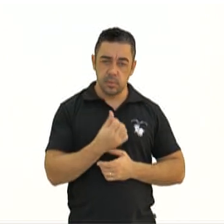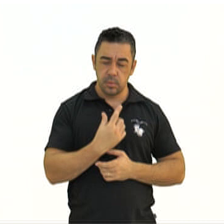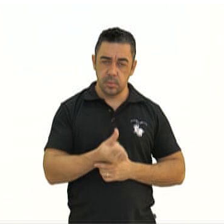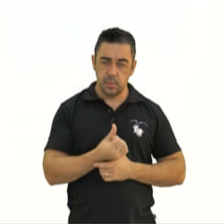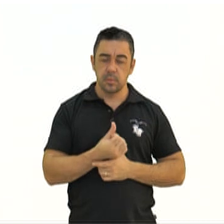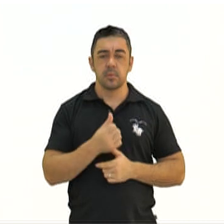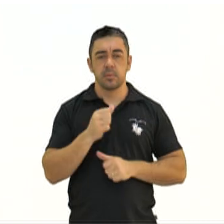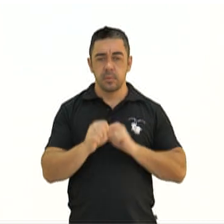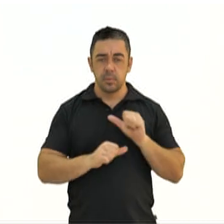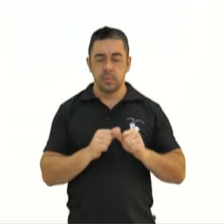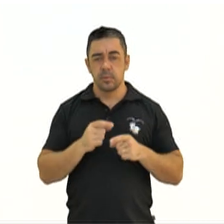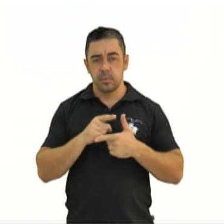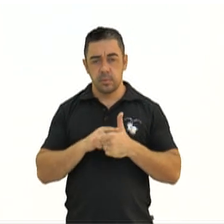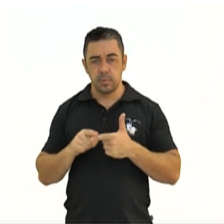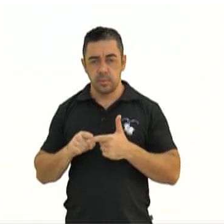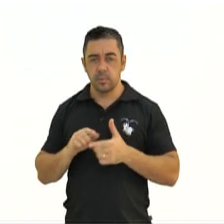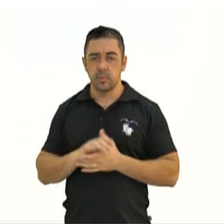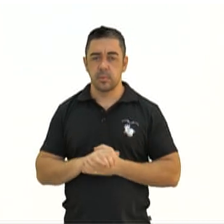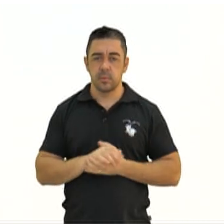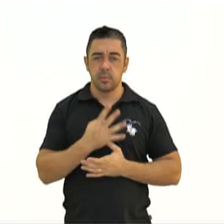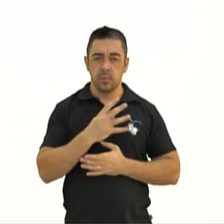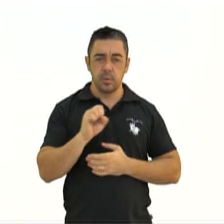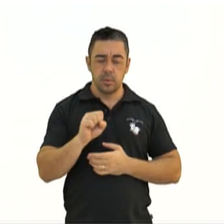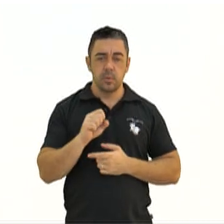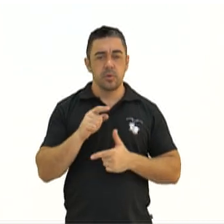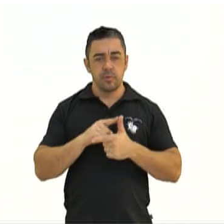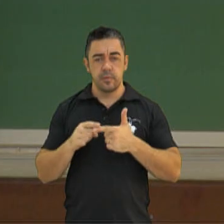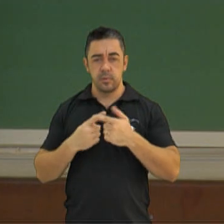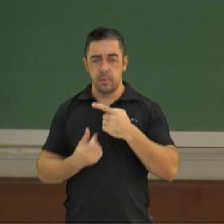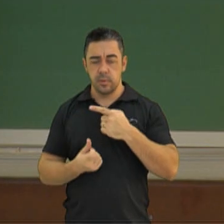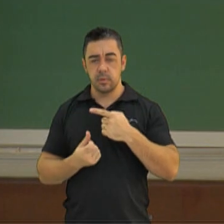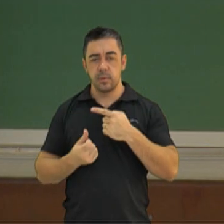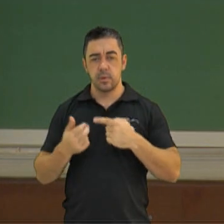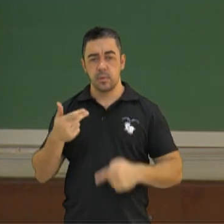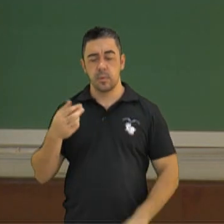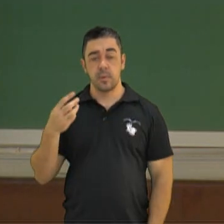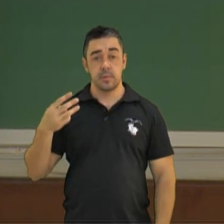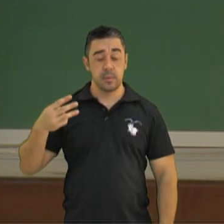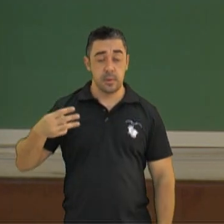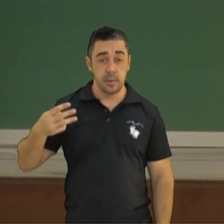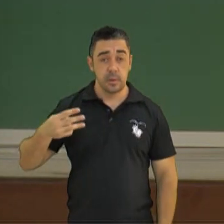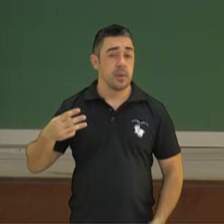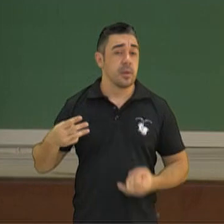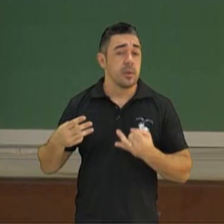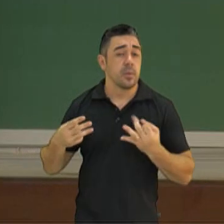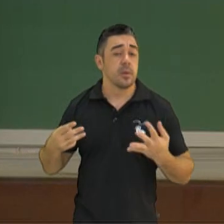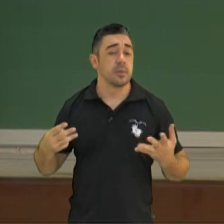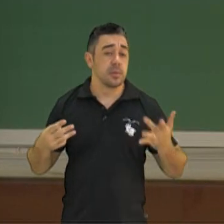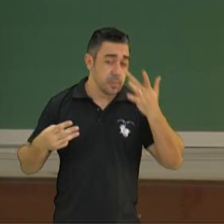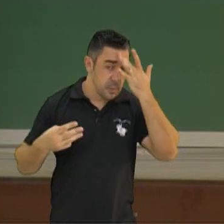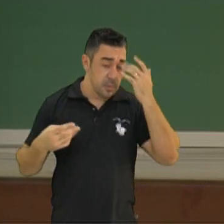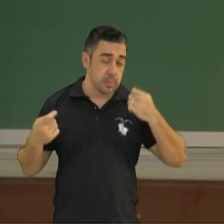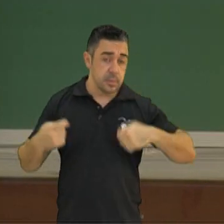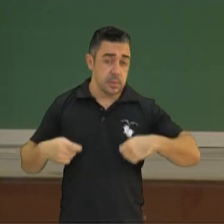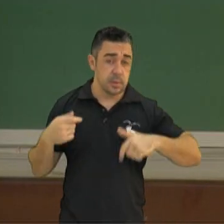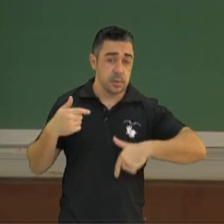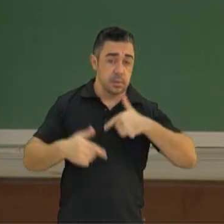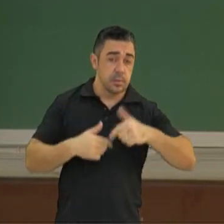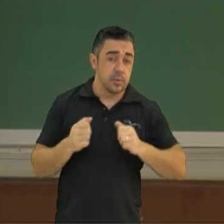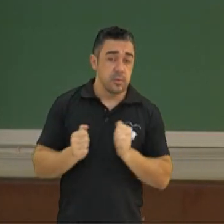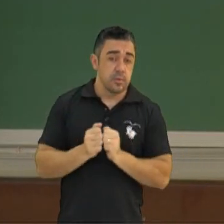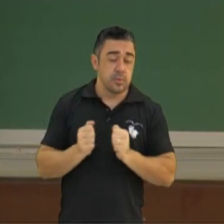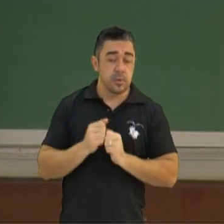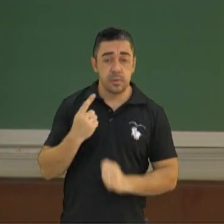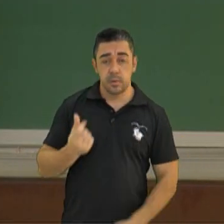passa dividindo. Então, x é igual a 3. Então, quantas costureiras precisam para fazer